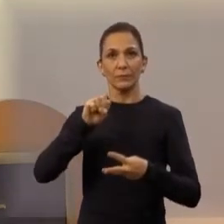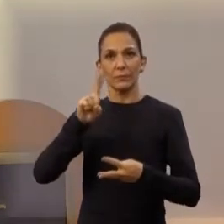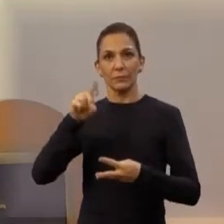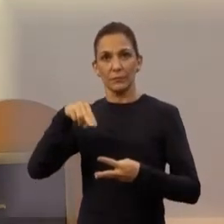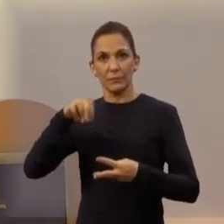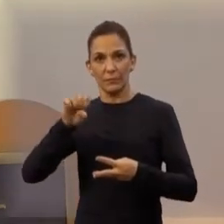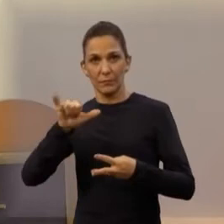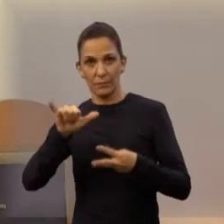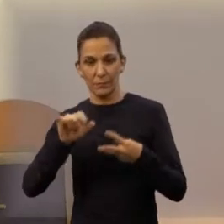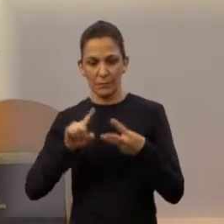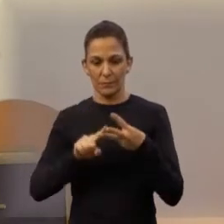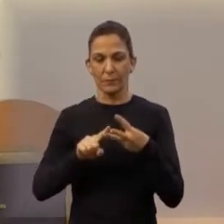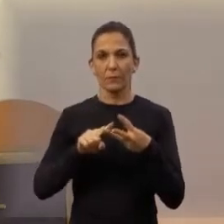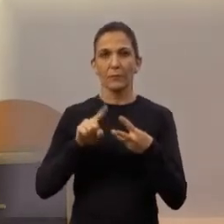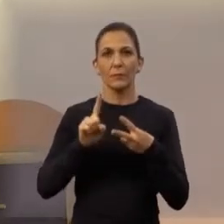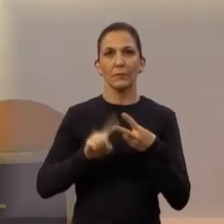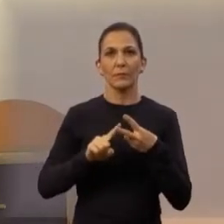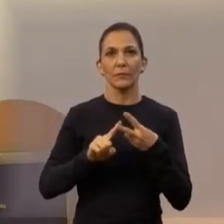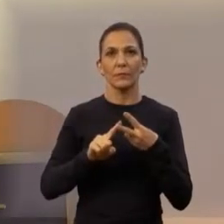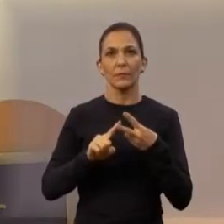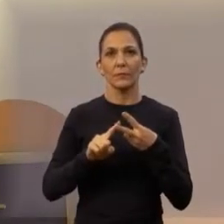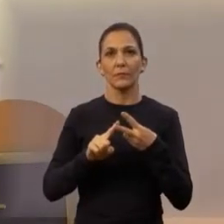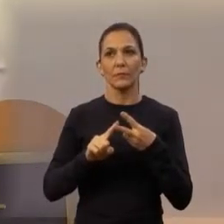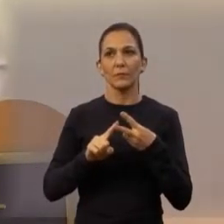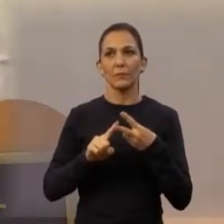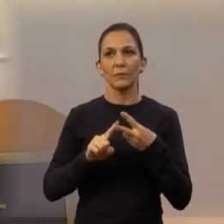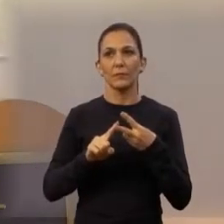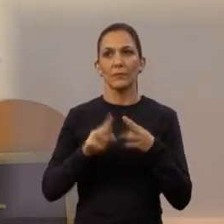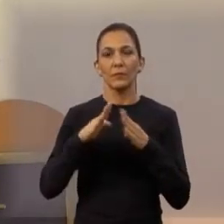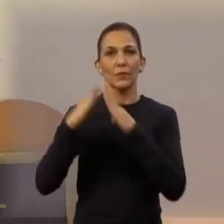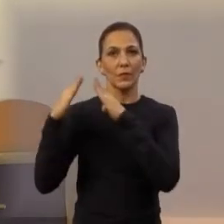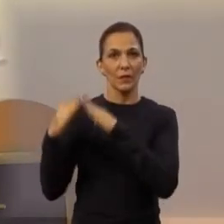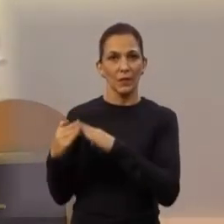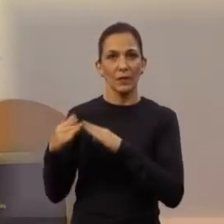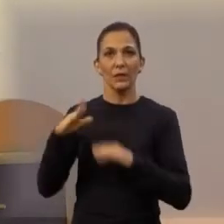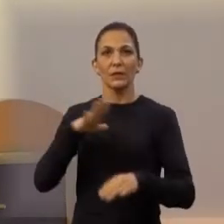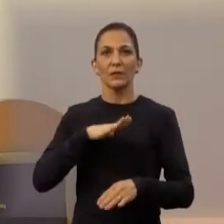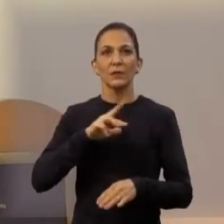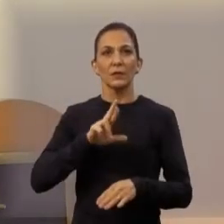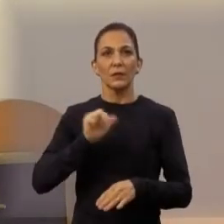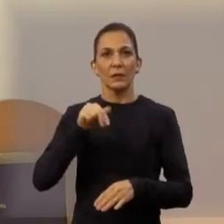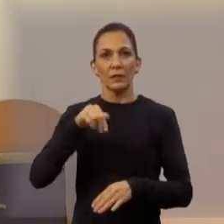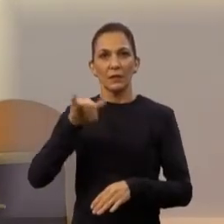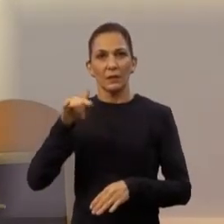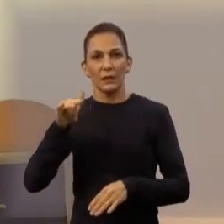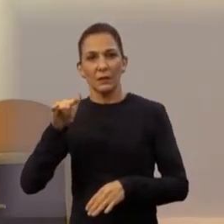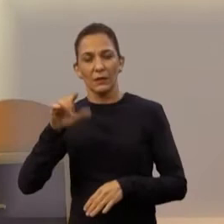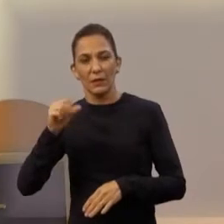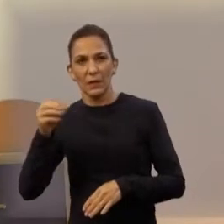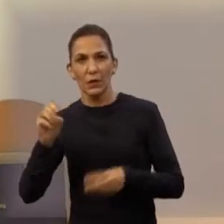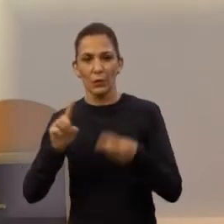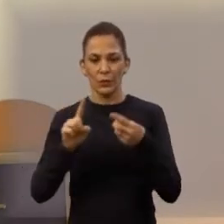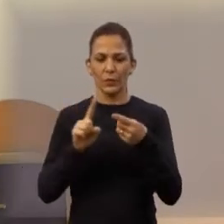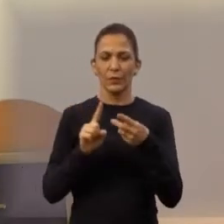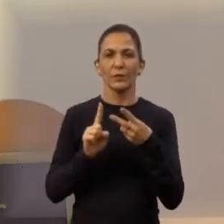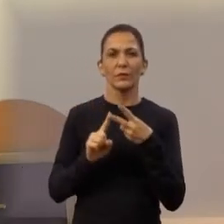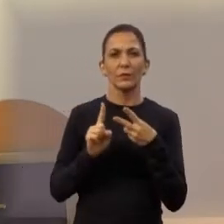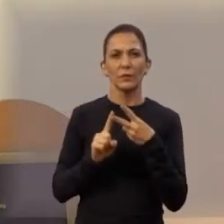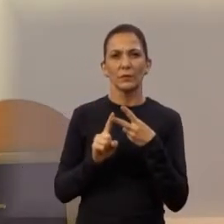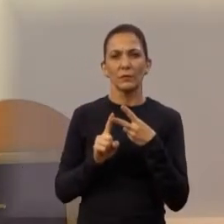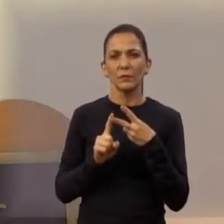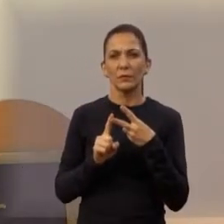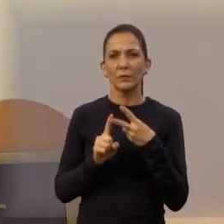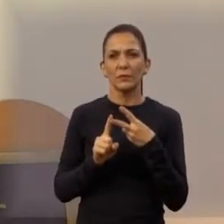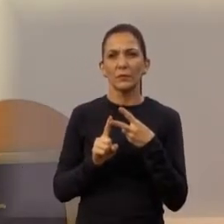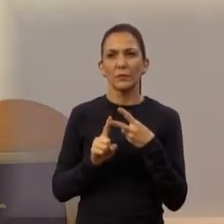Sanches Nosso vizinho dizem cão sepúlveda pertence